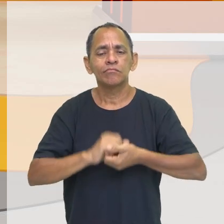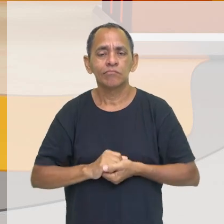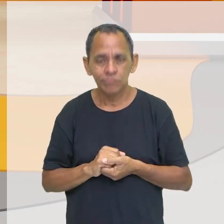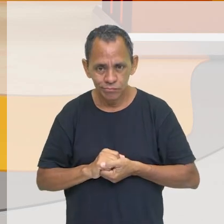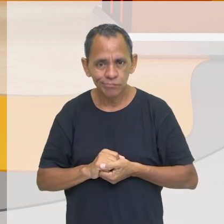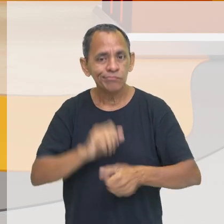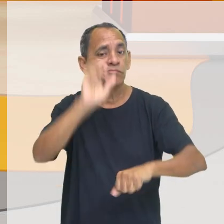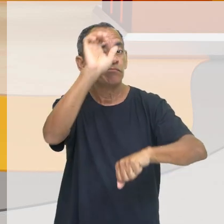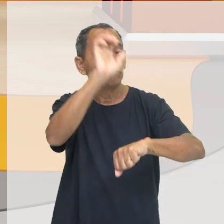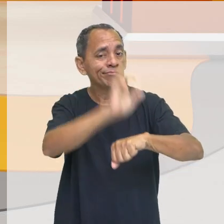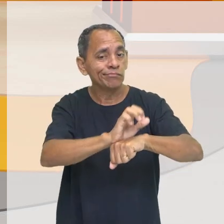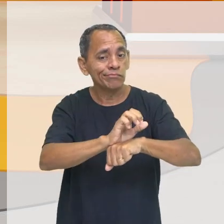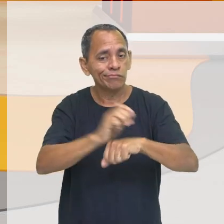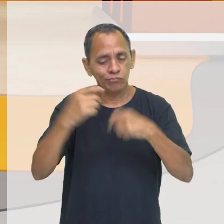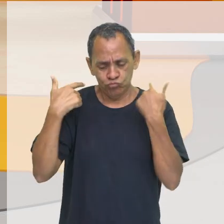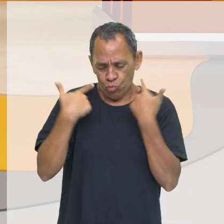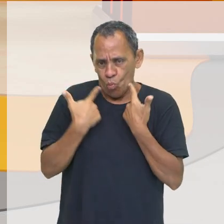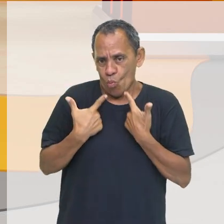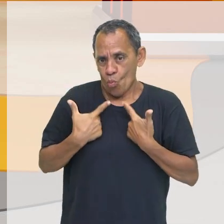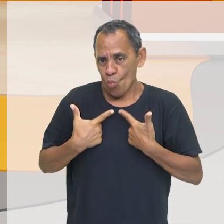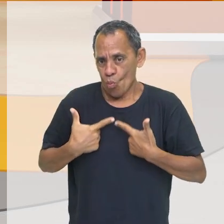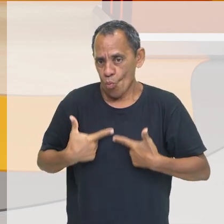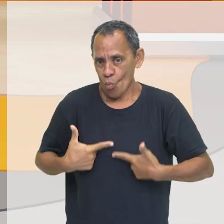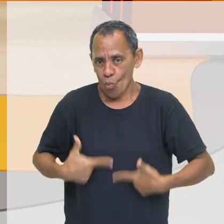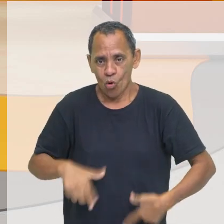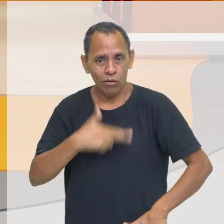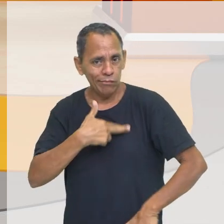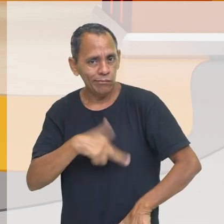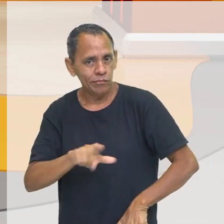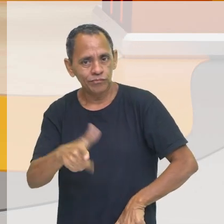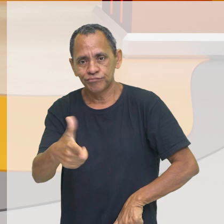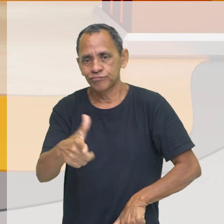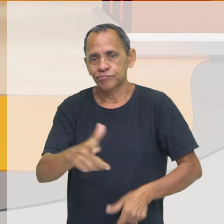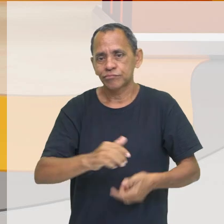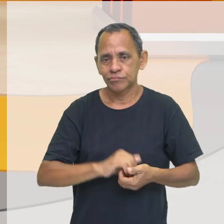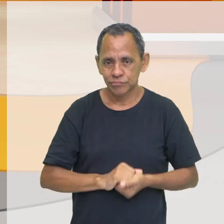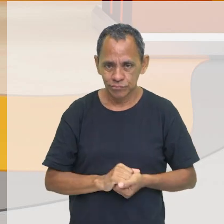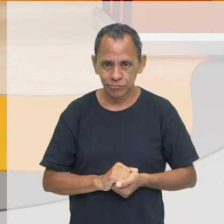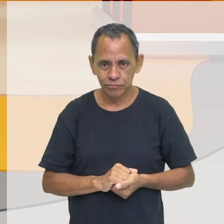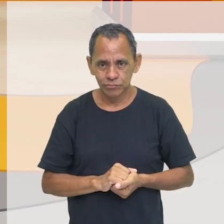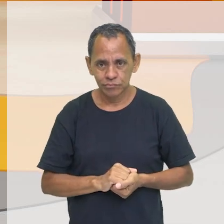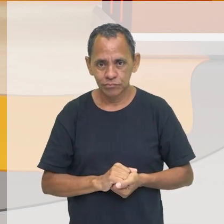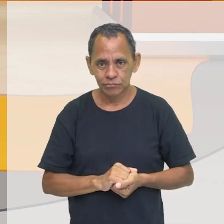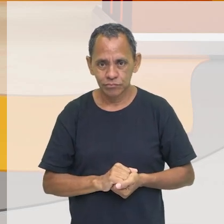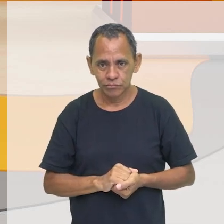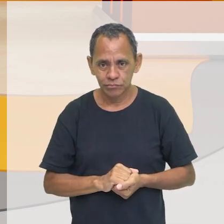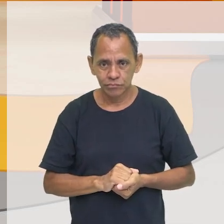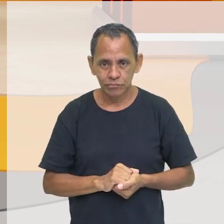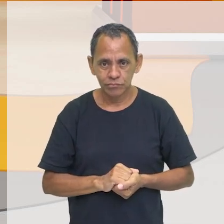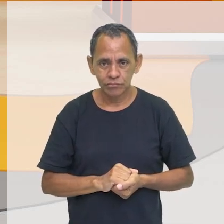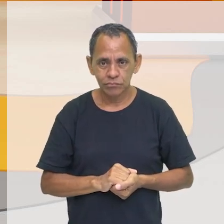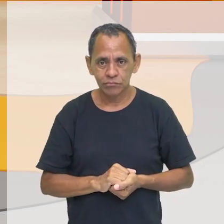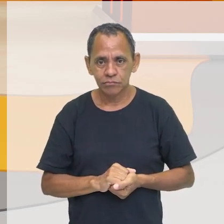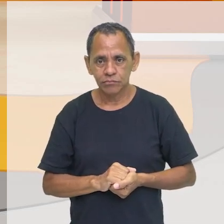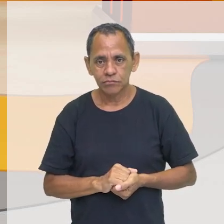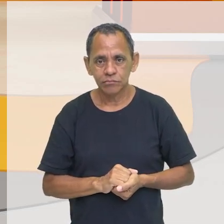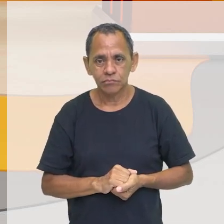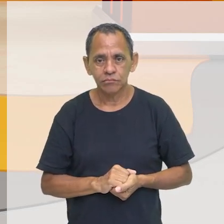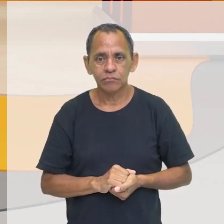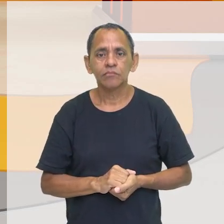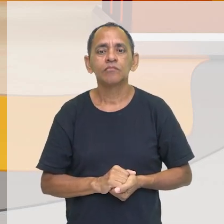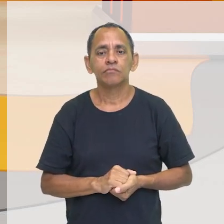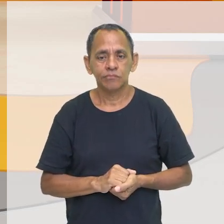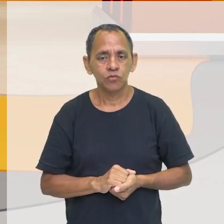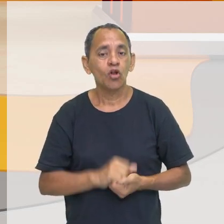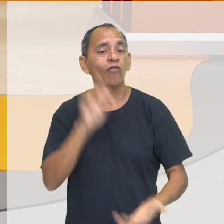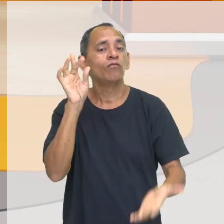do Estado laico. O que quer dizer o Estado laico? Um Estado que não possui uma religião oficial. Até então, a religião